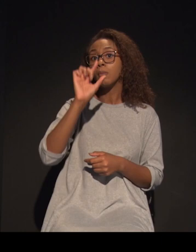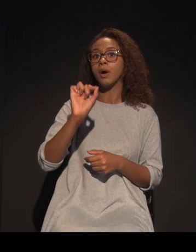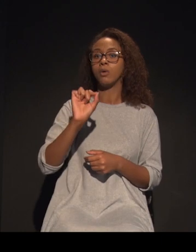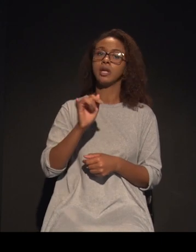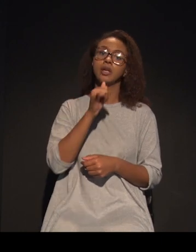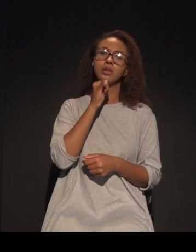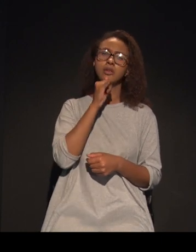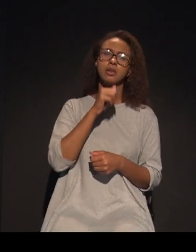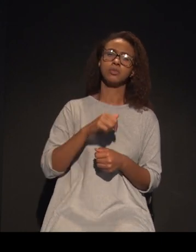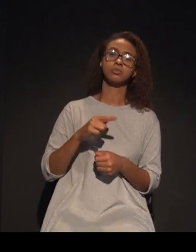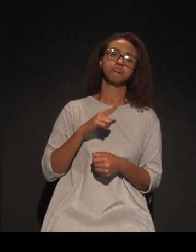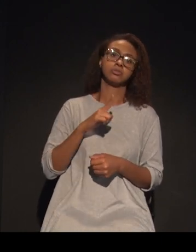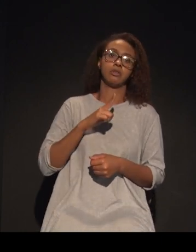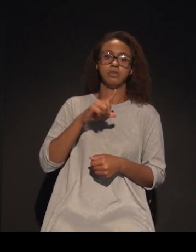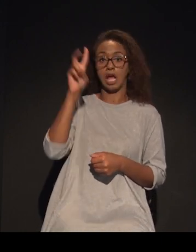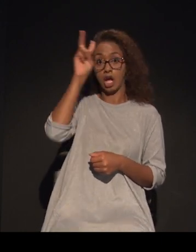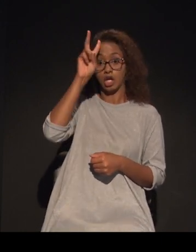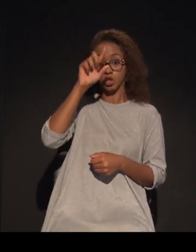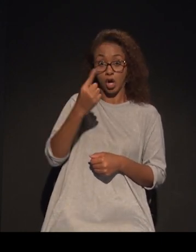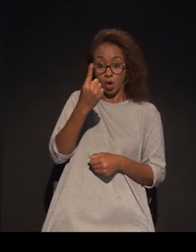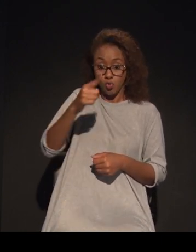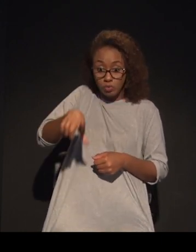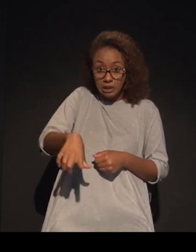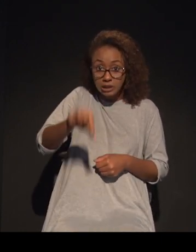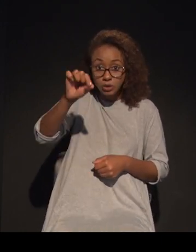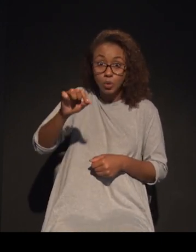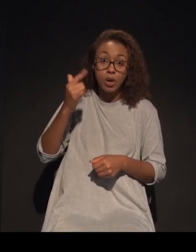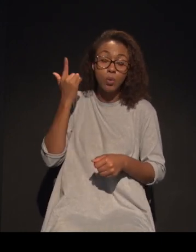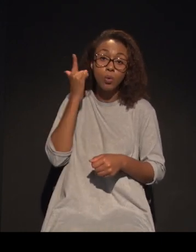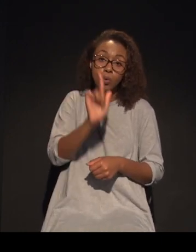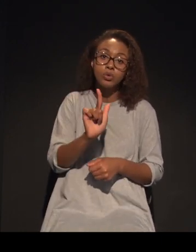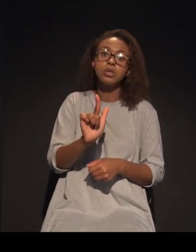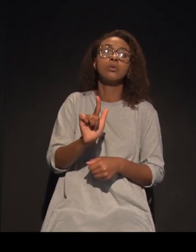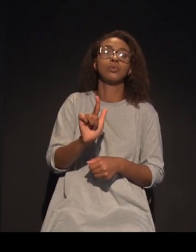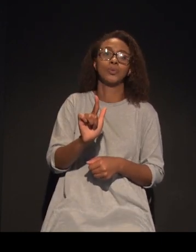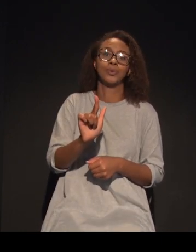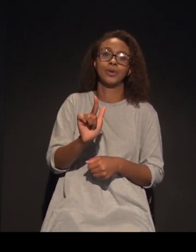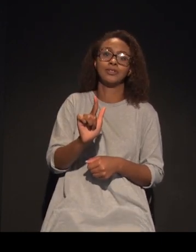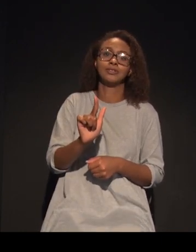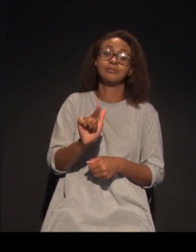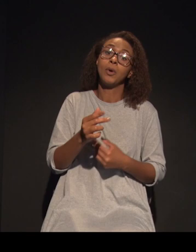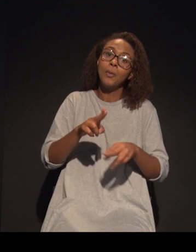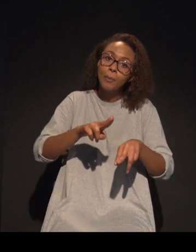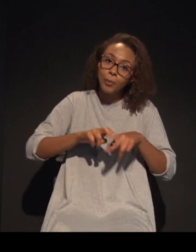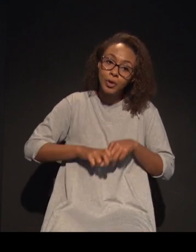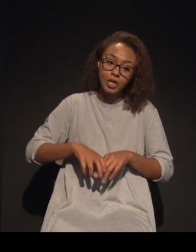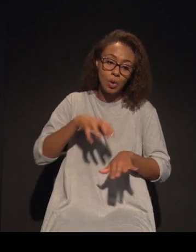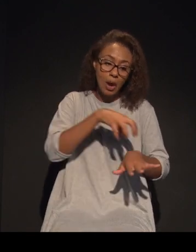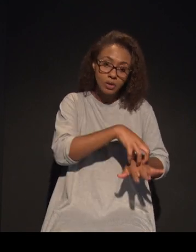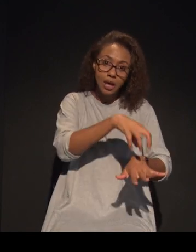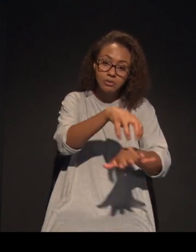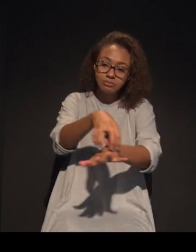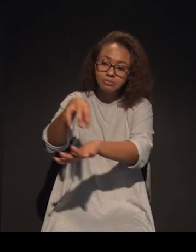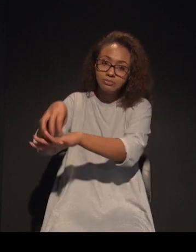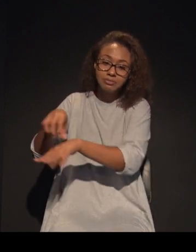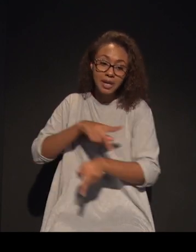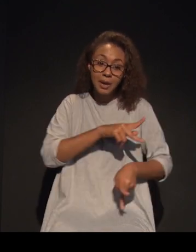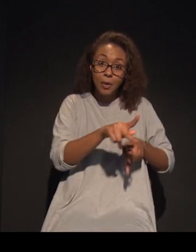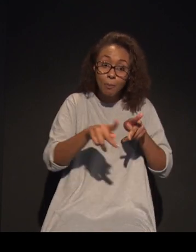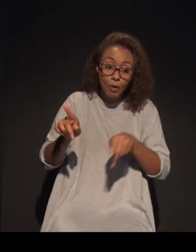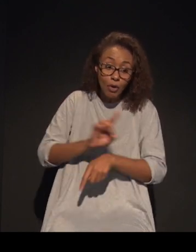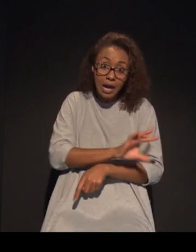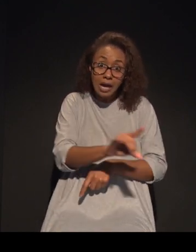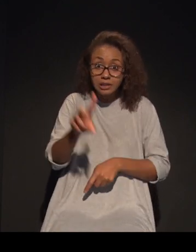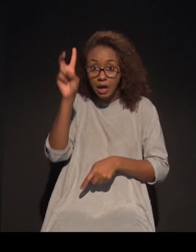história selecionado né então é mais para esse lado por isso que cada aldeia compete uma história que foi mais animado